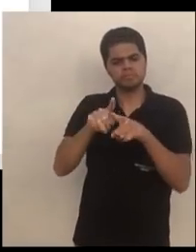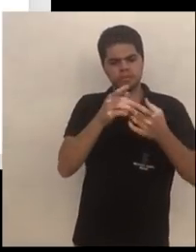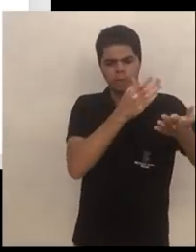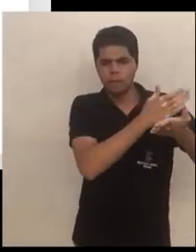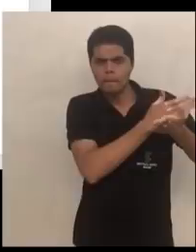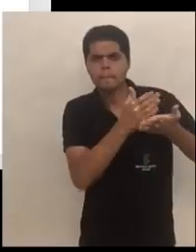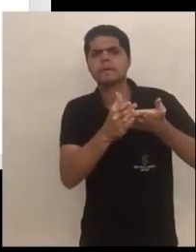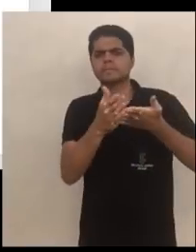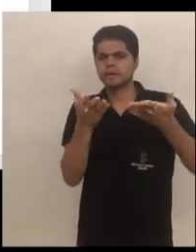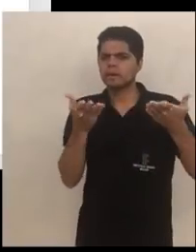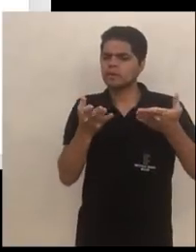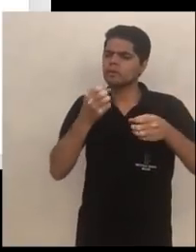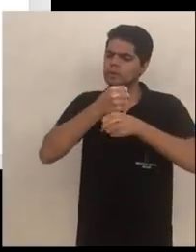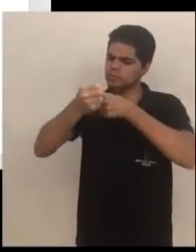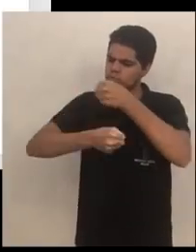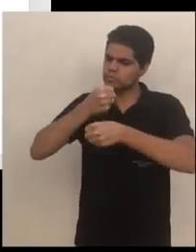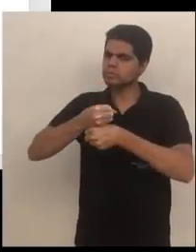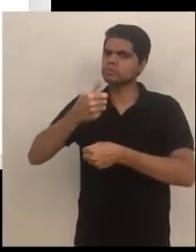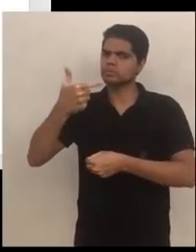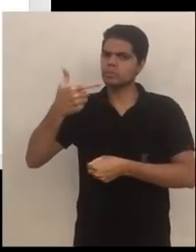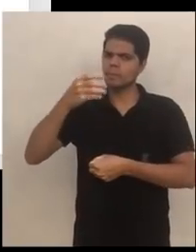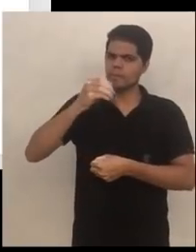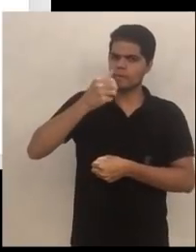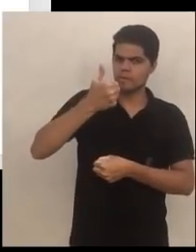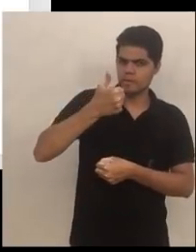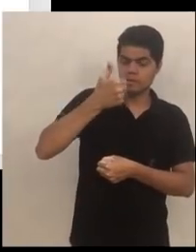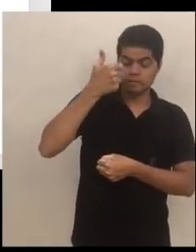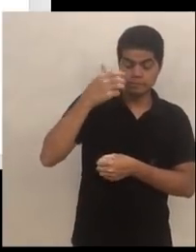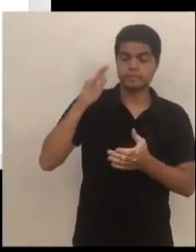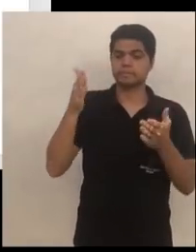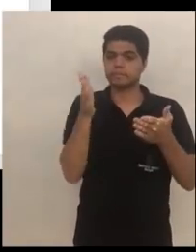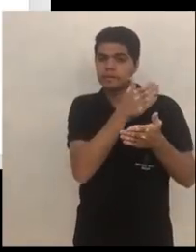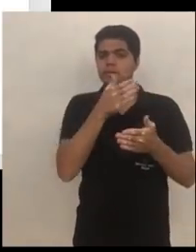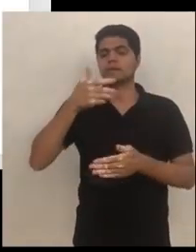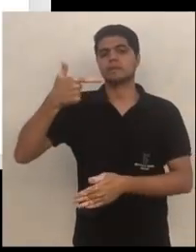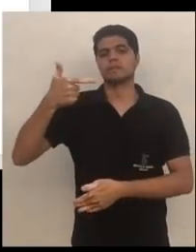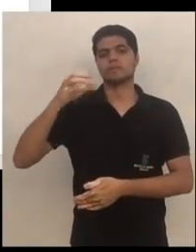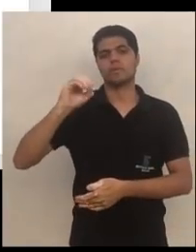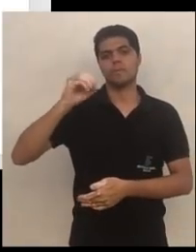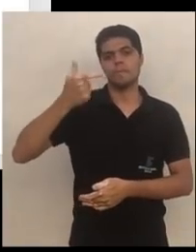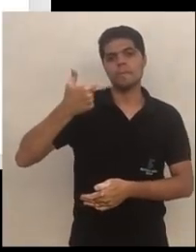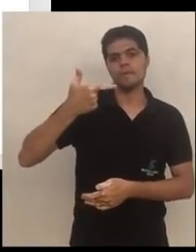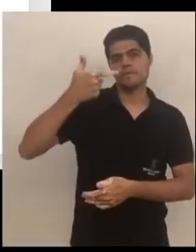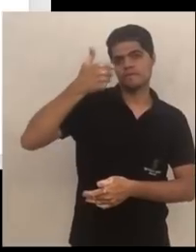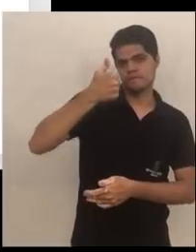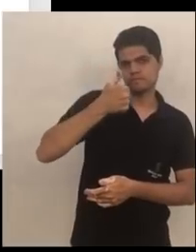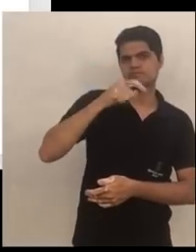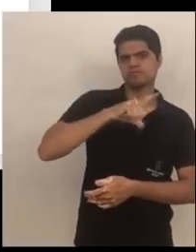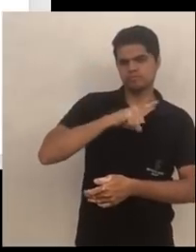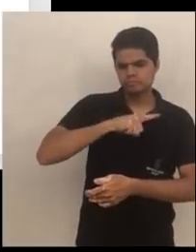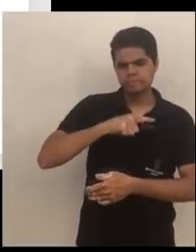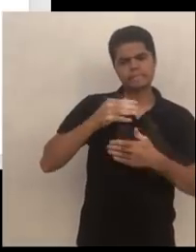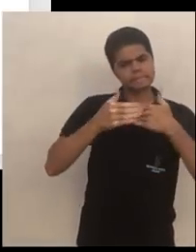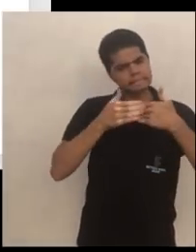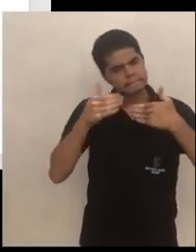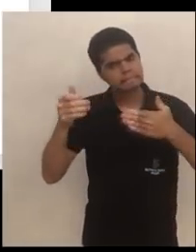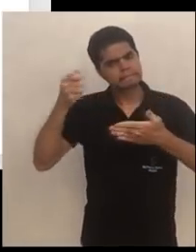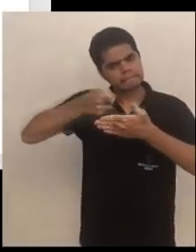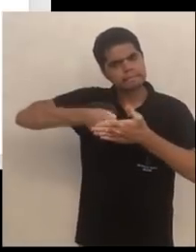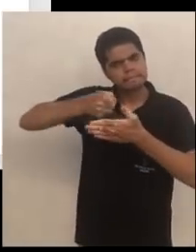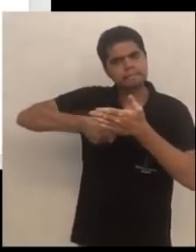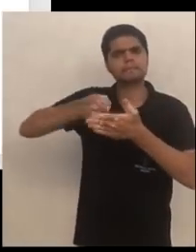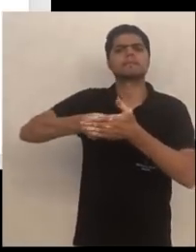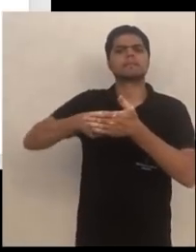de amadurecer isso agora em 2021. O ponto 4, ele fala em estimular a formalização do cadastro de OCS na